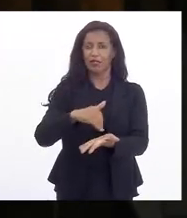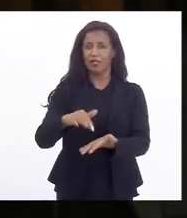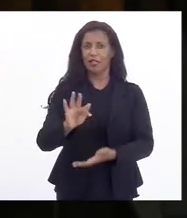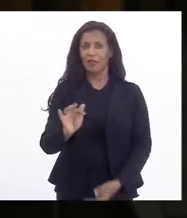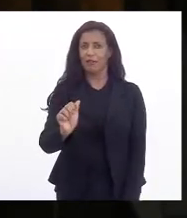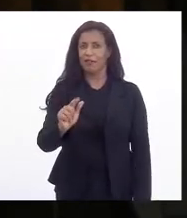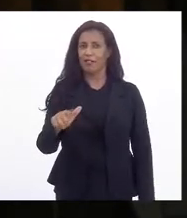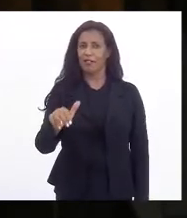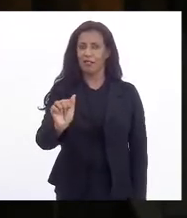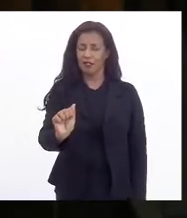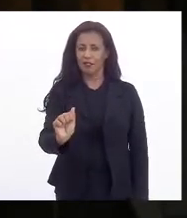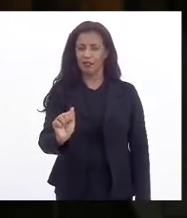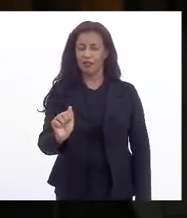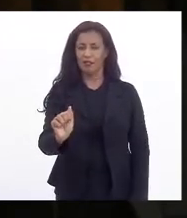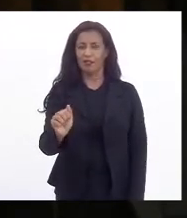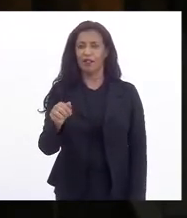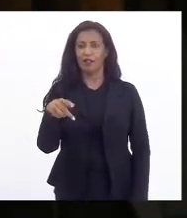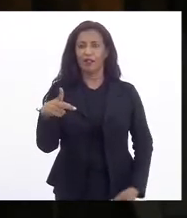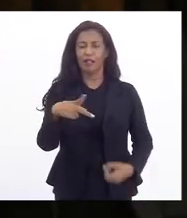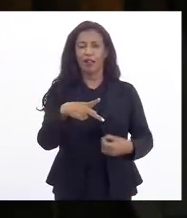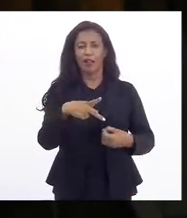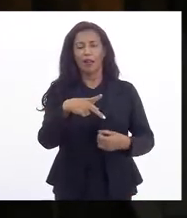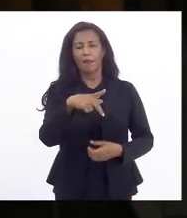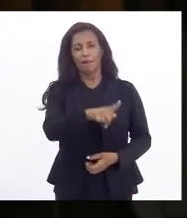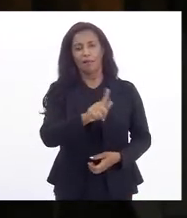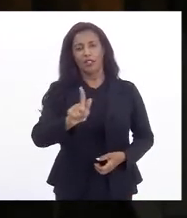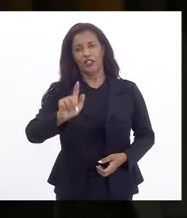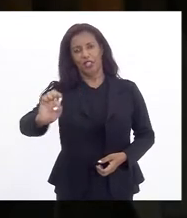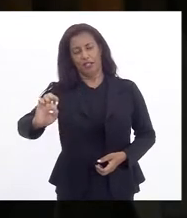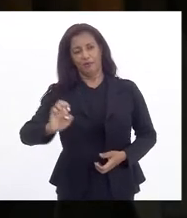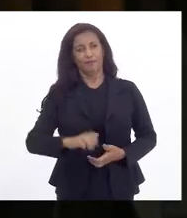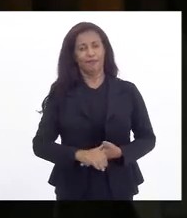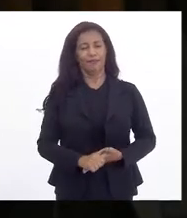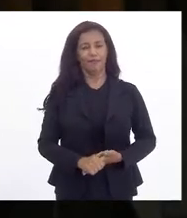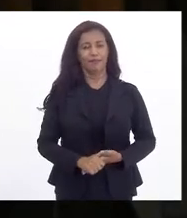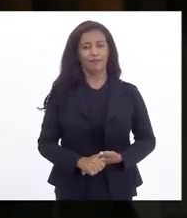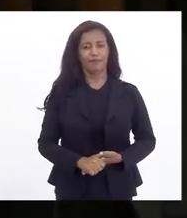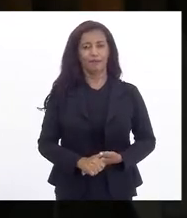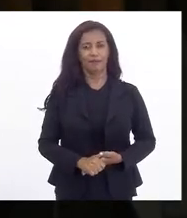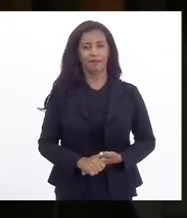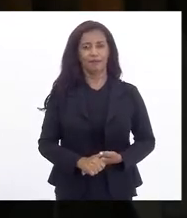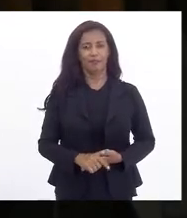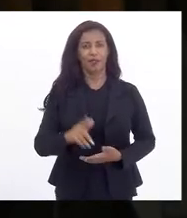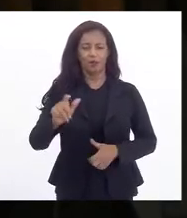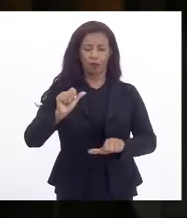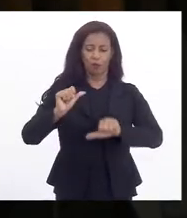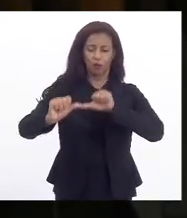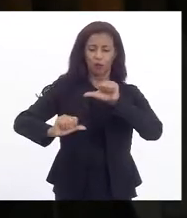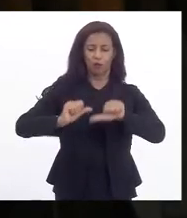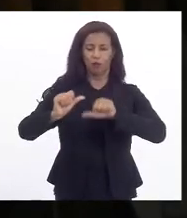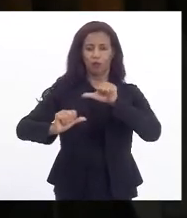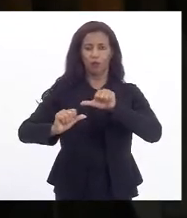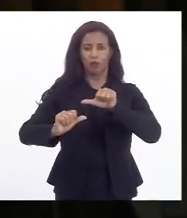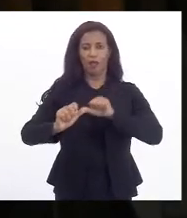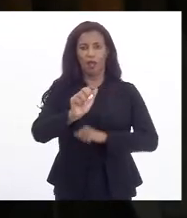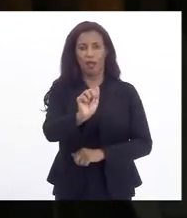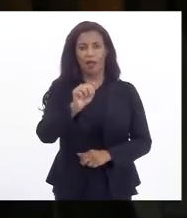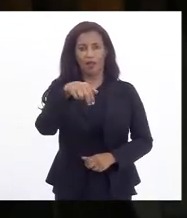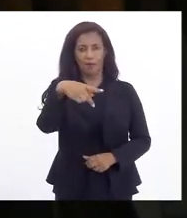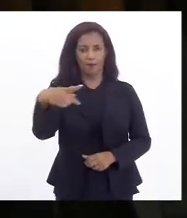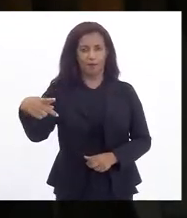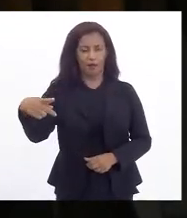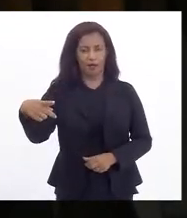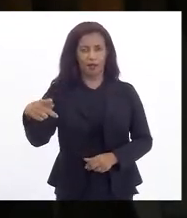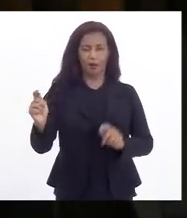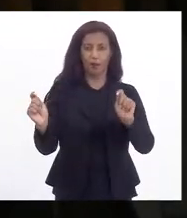Fazenda na Procuradoria Geral do Estado e numa remodelação da LEP